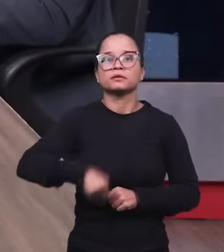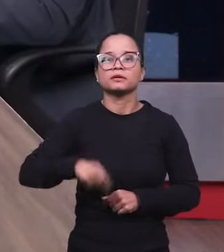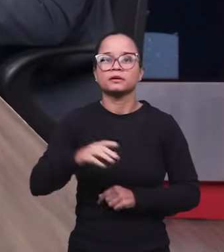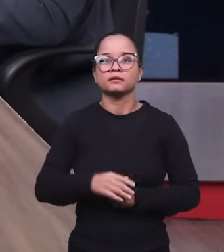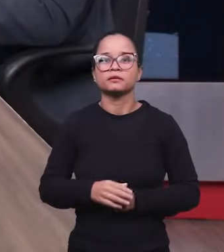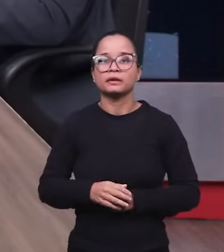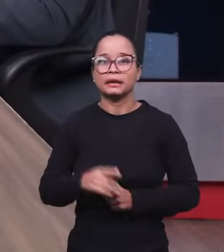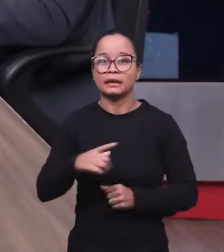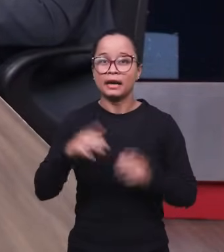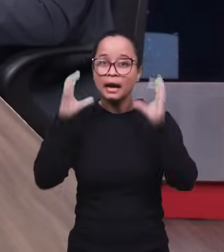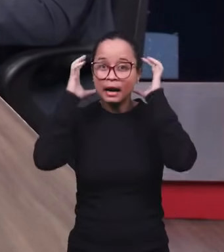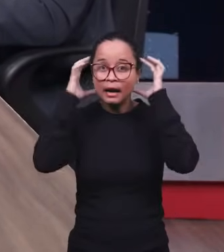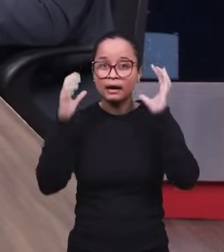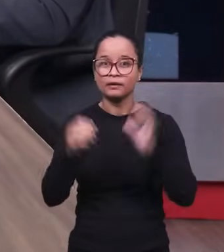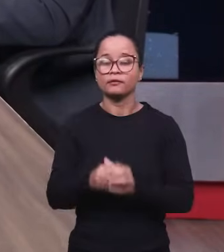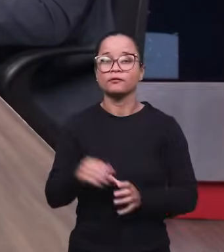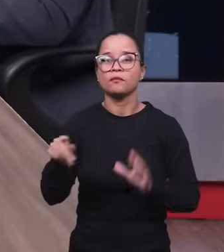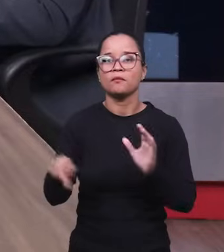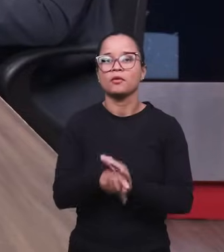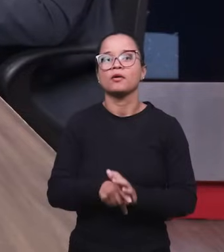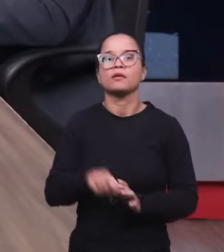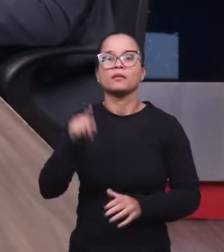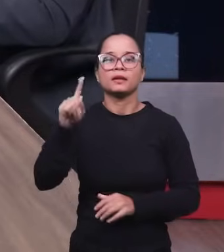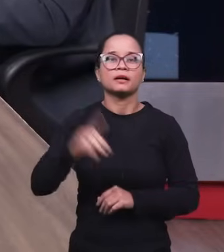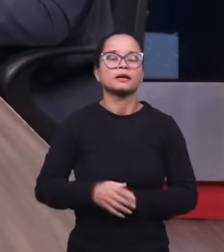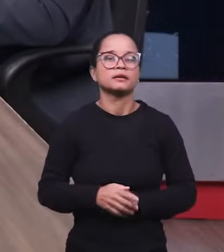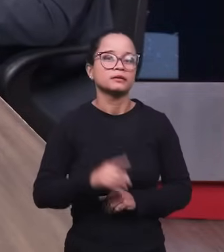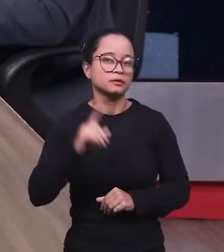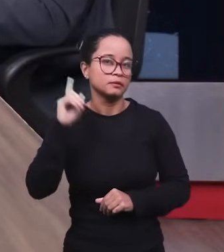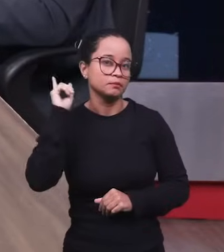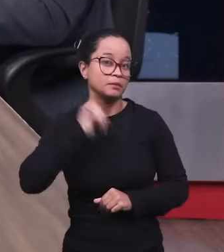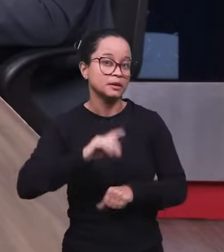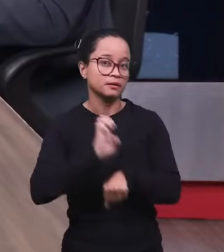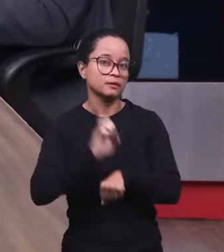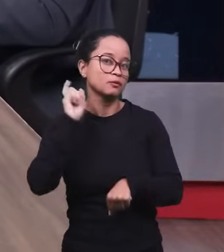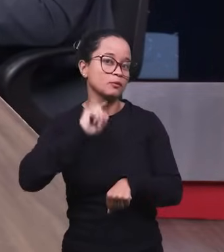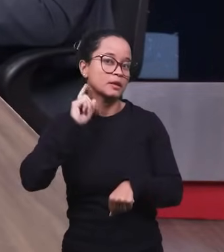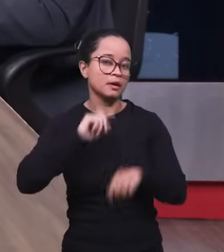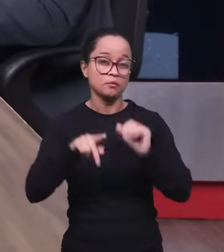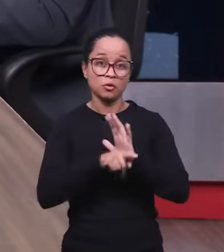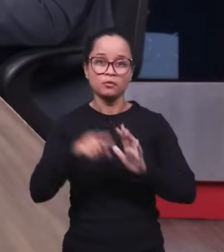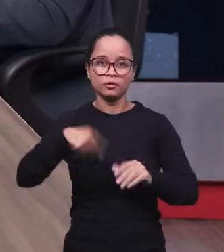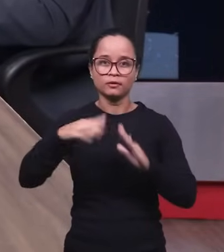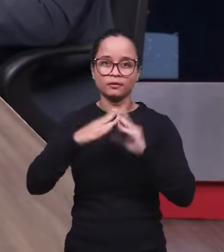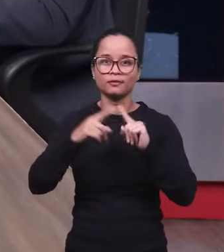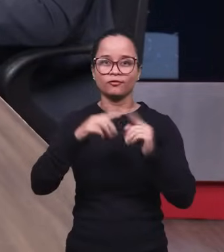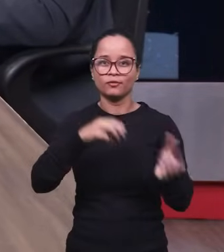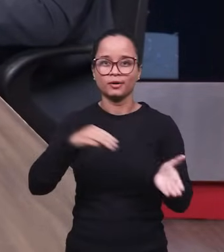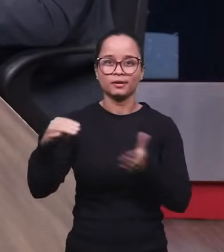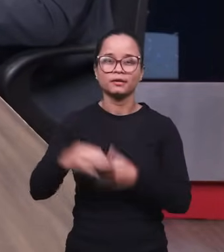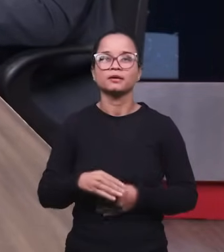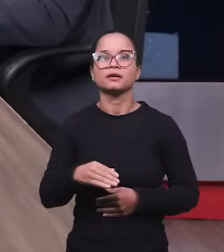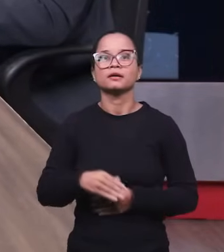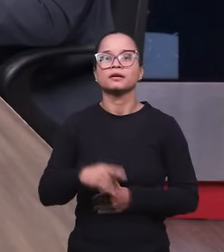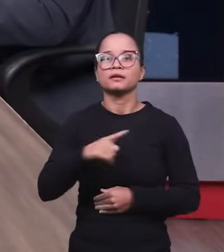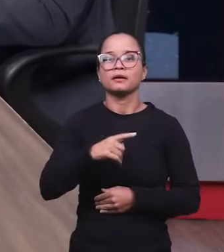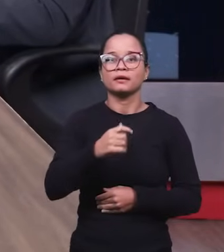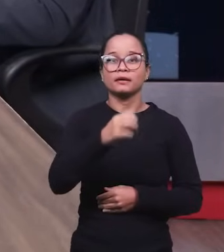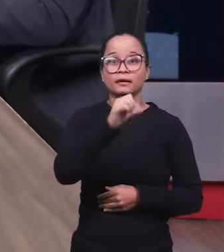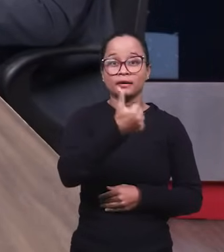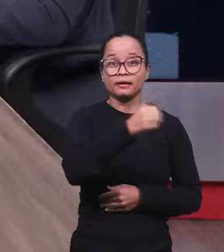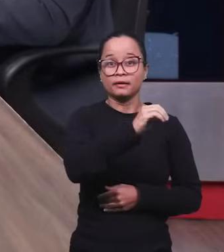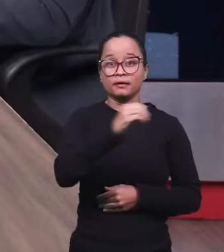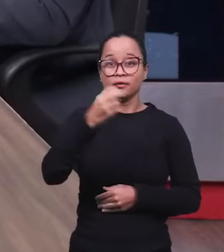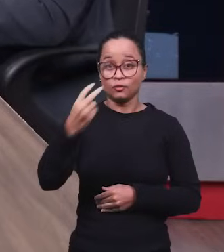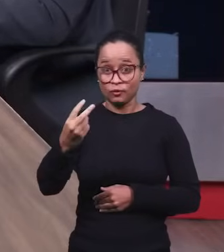Que é a rádio FM lá de Dionísio, né? Ali na zona da Mata Mineira, né? O canal 102, né? 102.3, né? É o